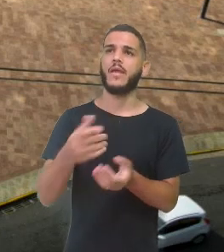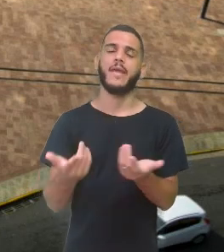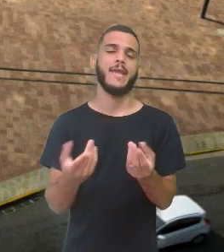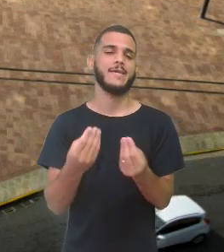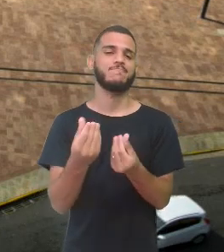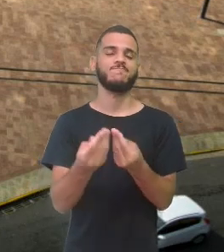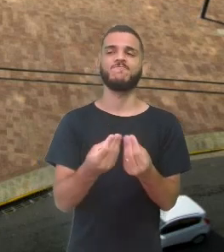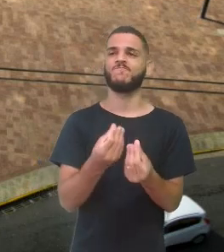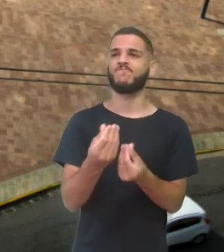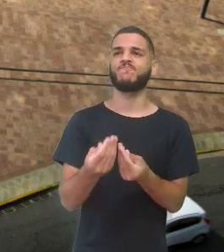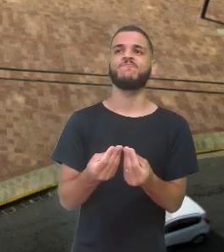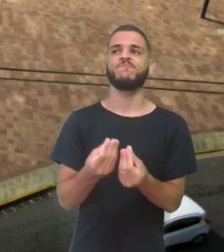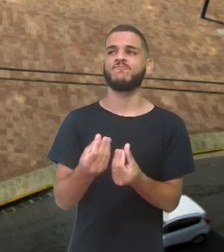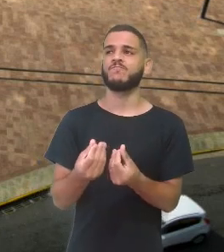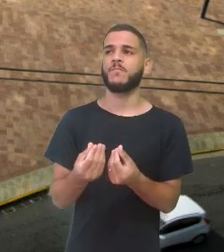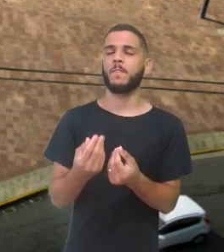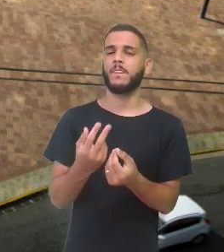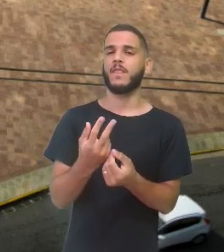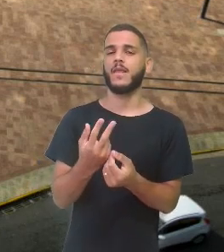se fosse